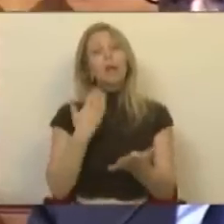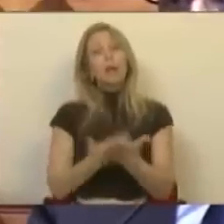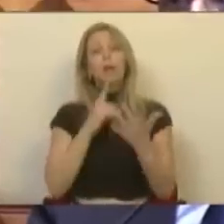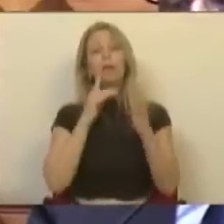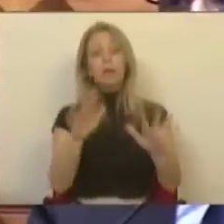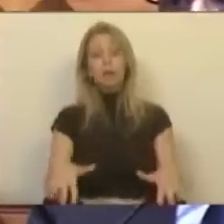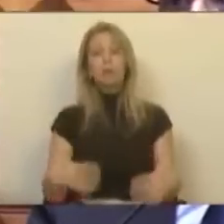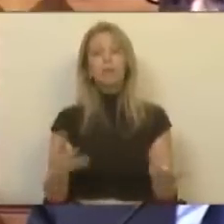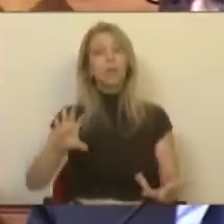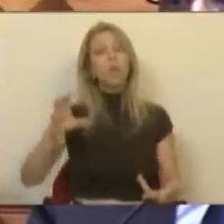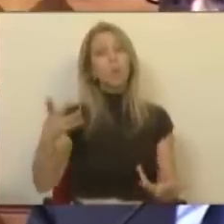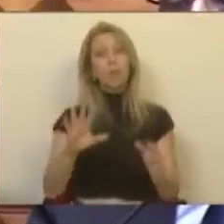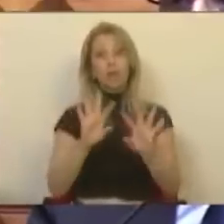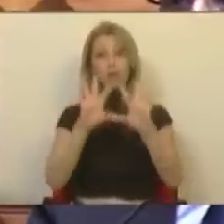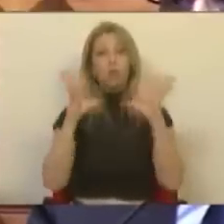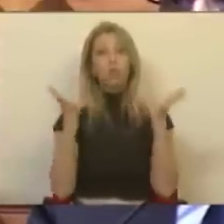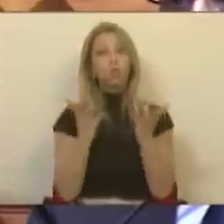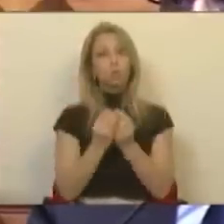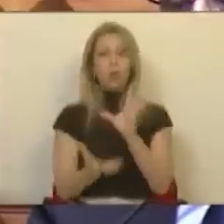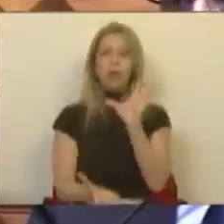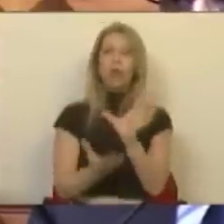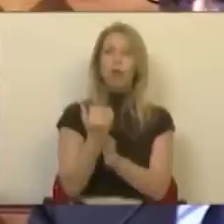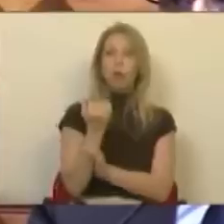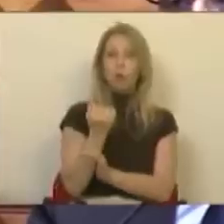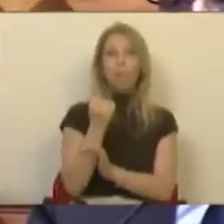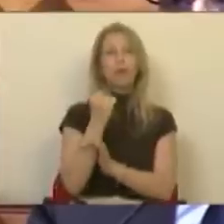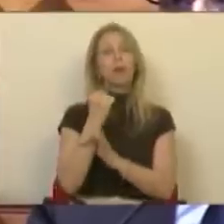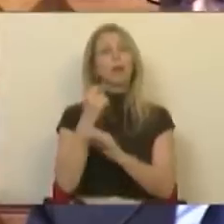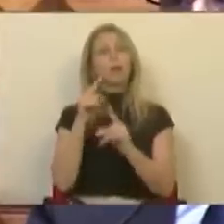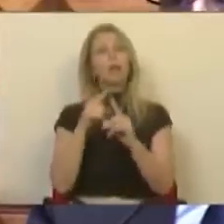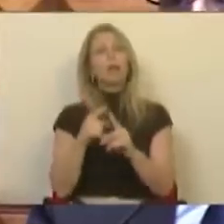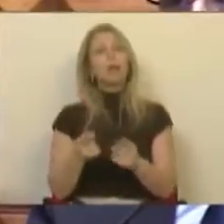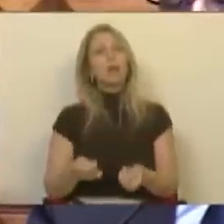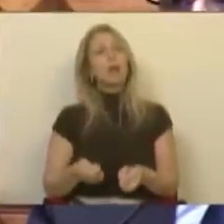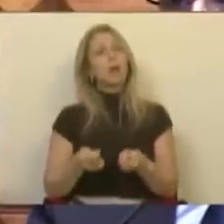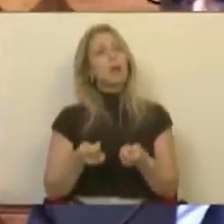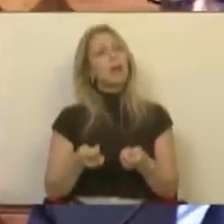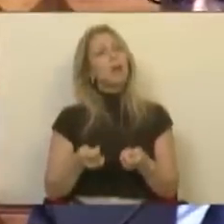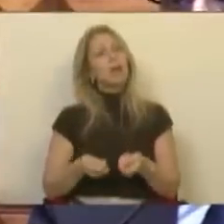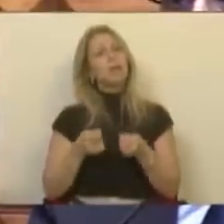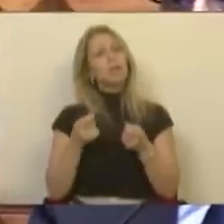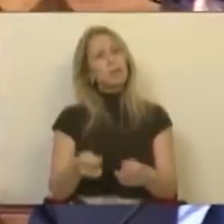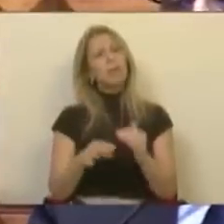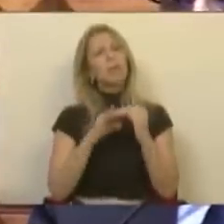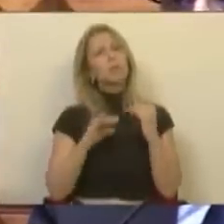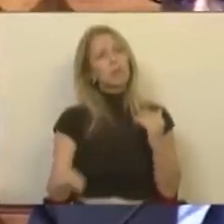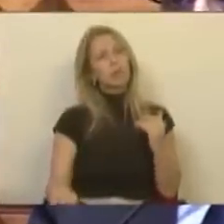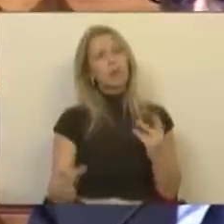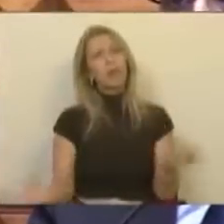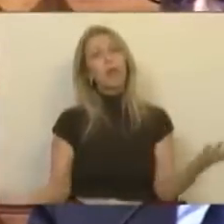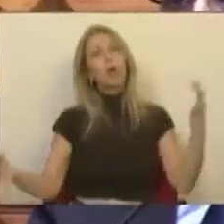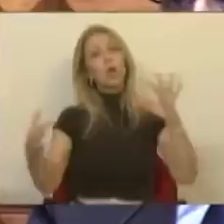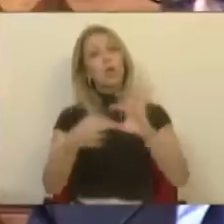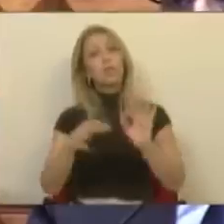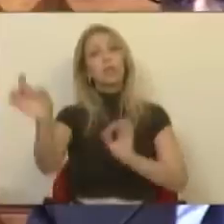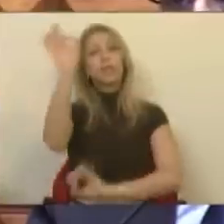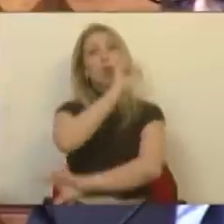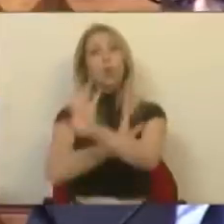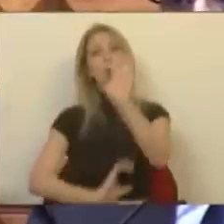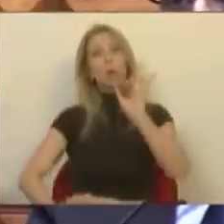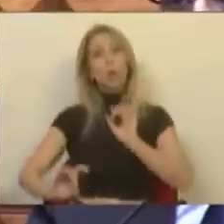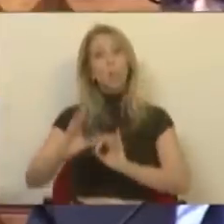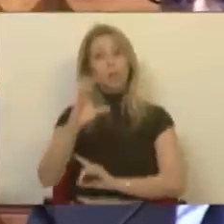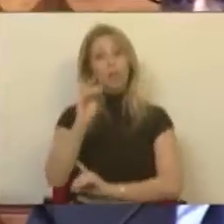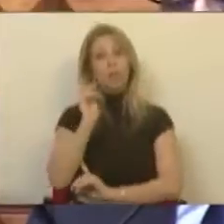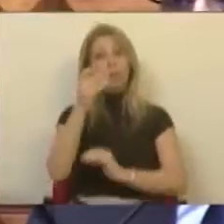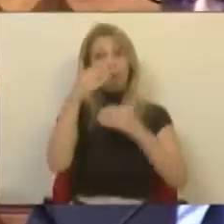país como um todo retomado crescimento sustentável reforçando o objetivo de convergência com a Europa da próxima década